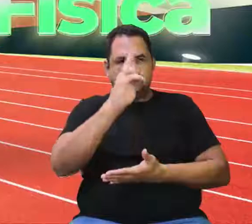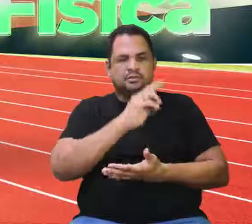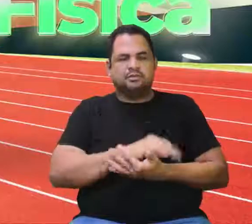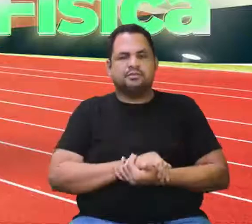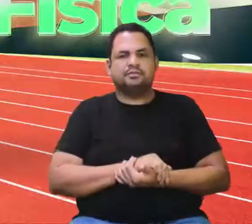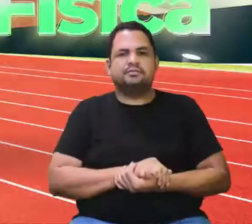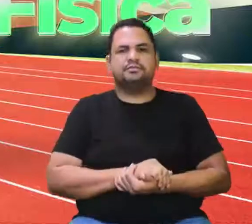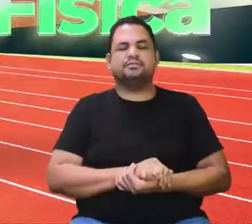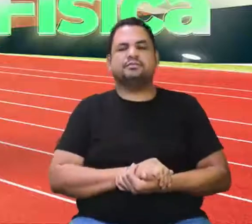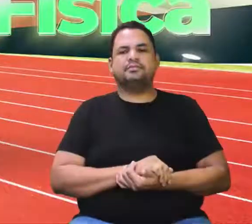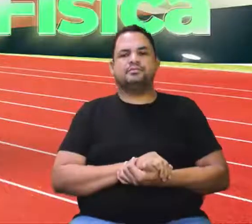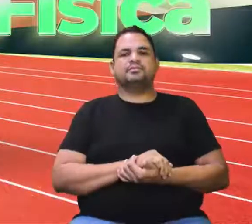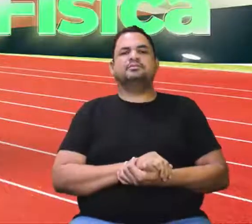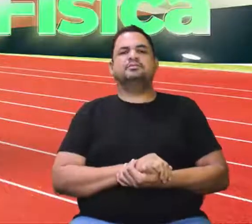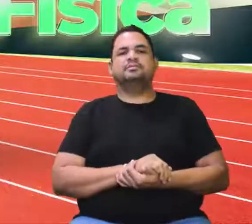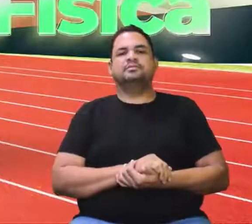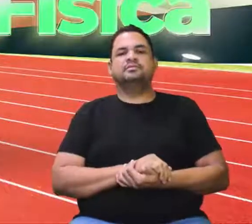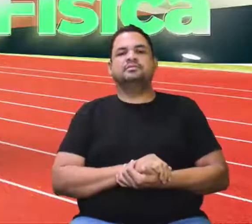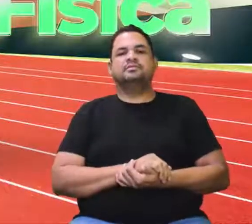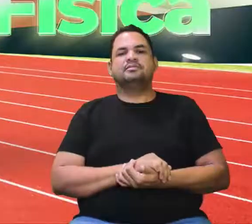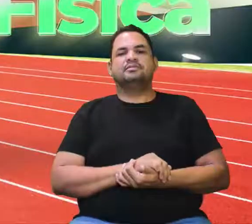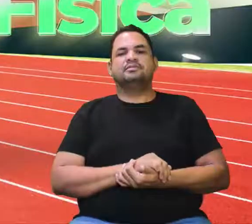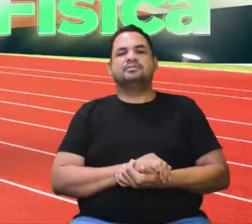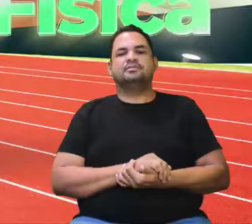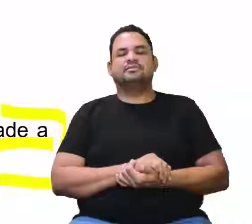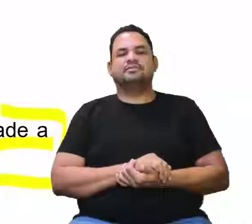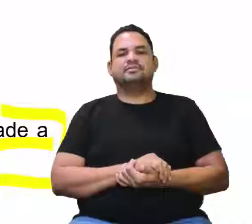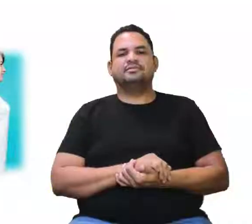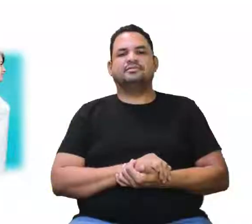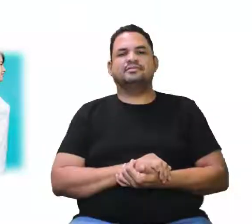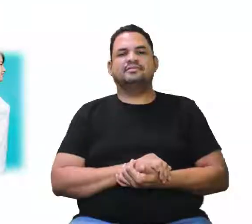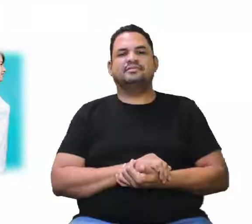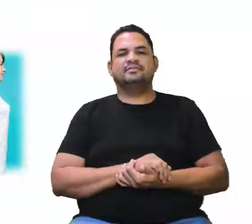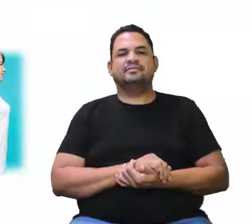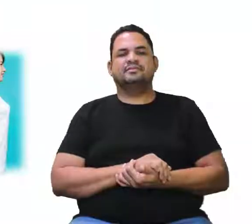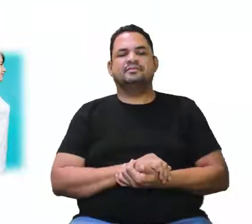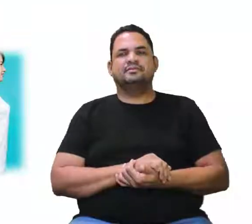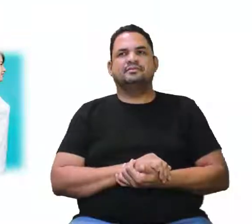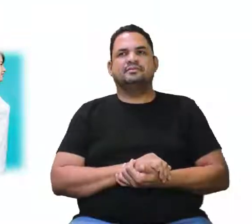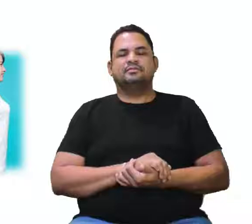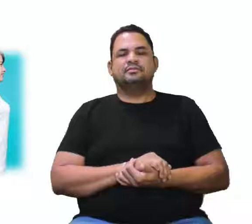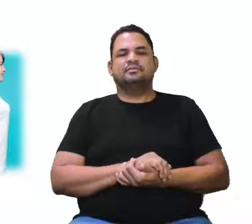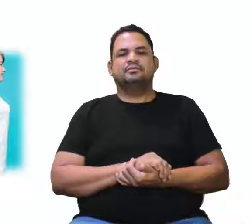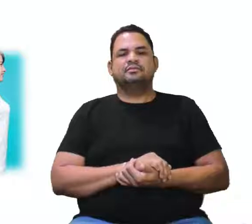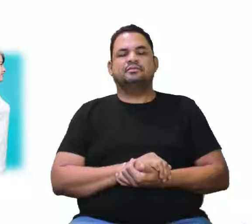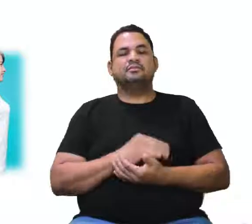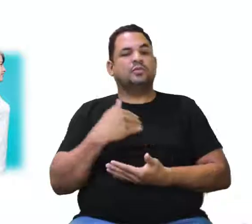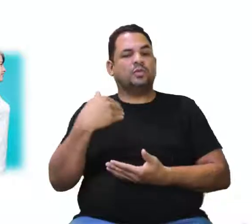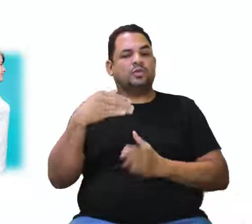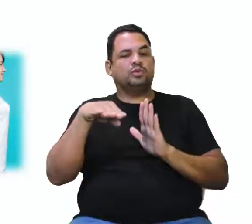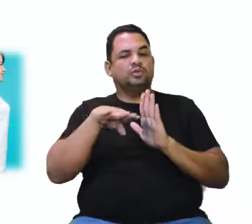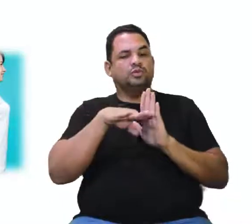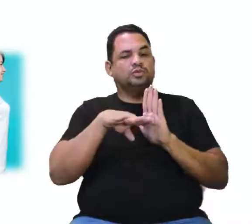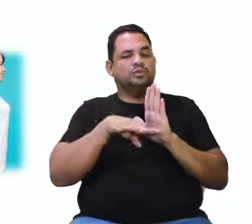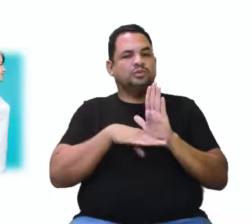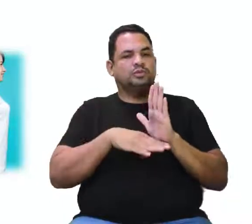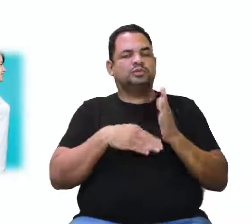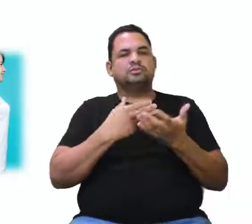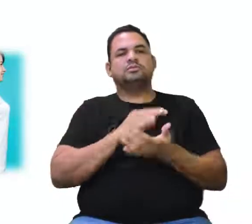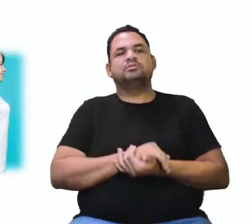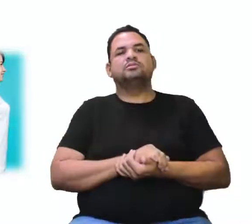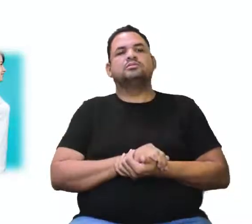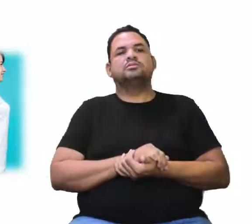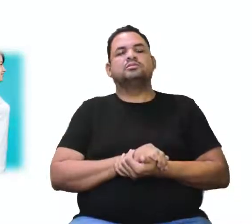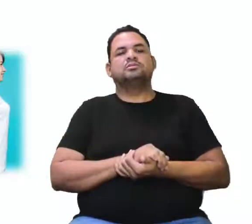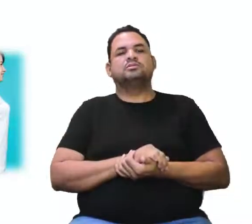Vamos seguir, com esses cuidados e com a aula. Próximo tópico aí, acompanha comigo. O próximo tópico nós vamos falar sobre o